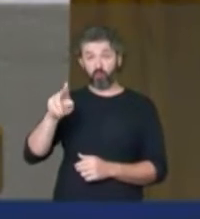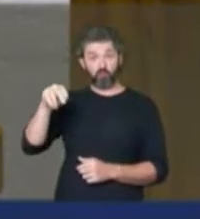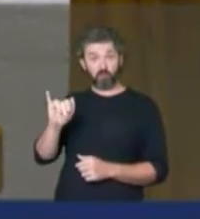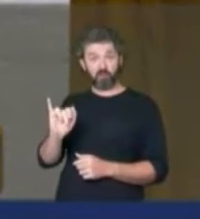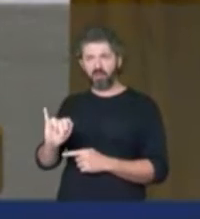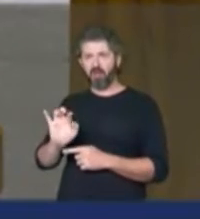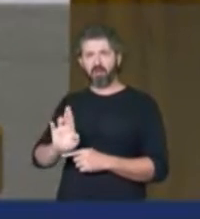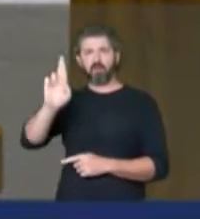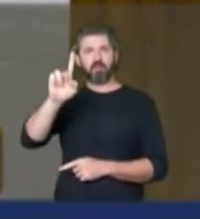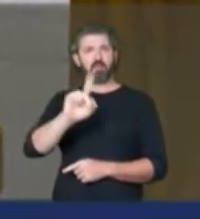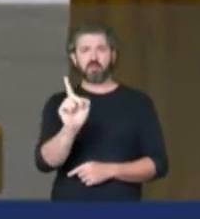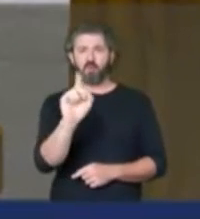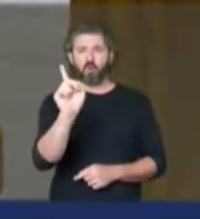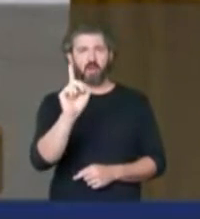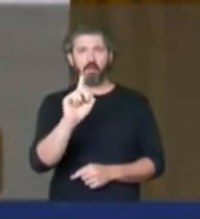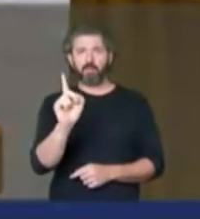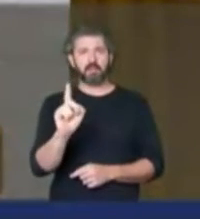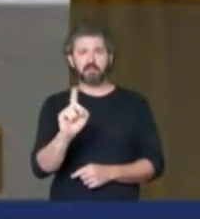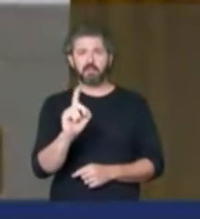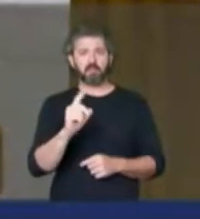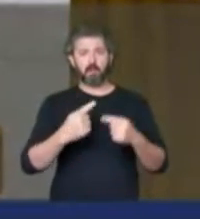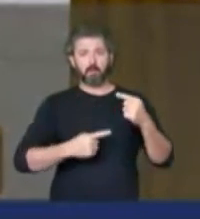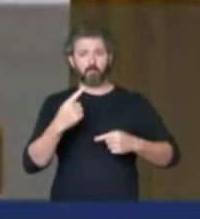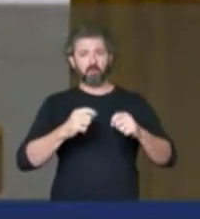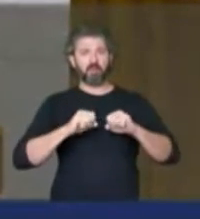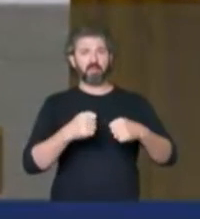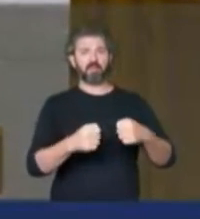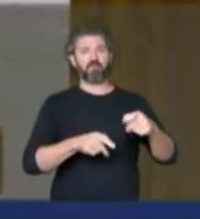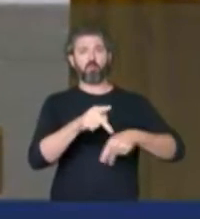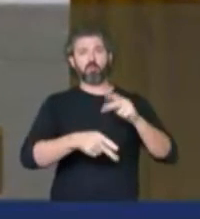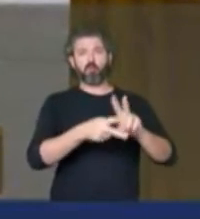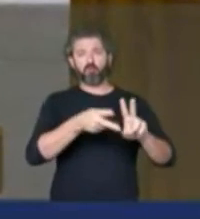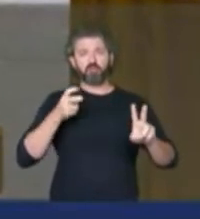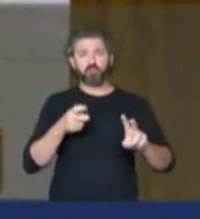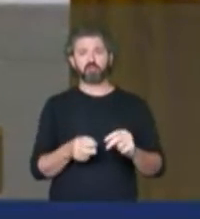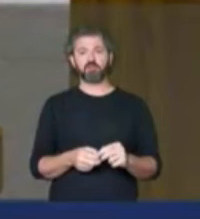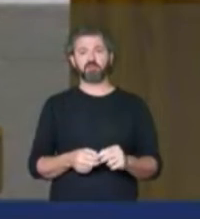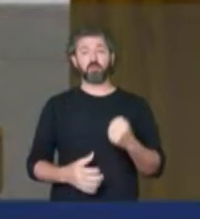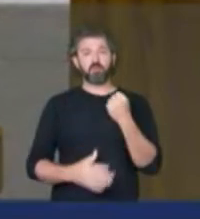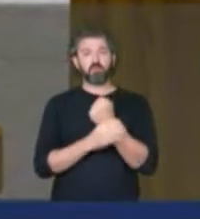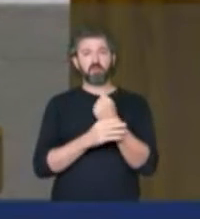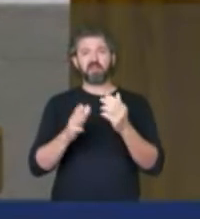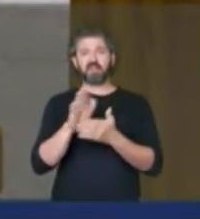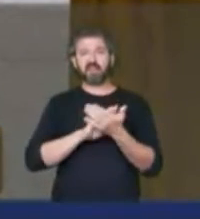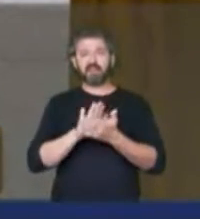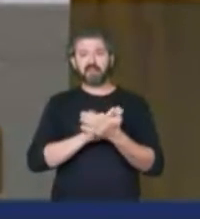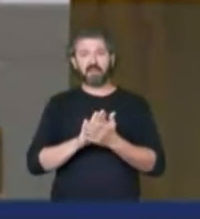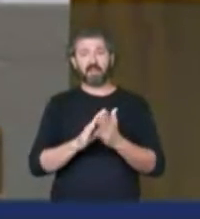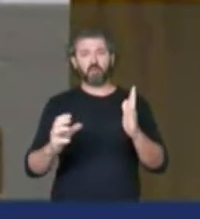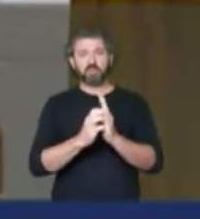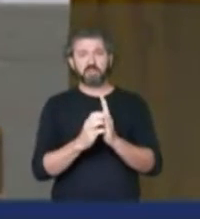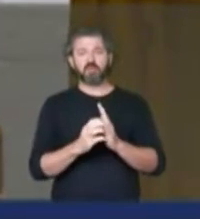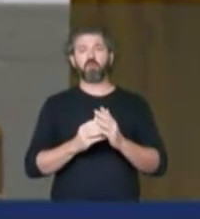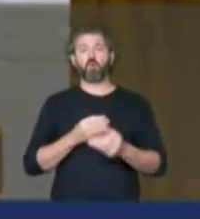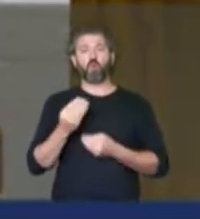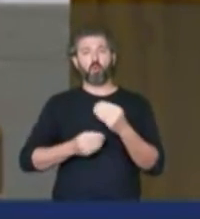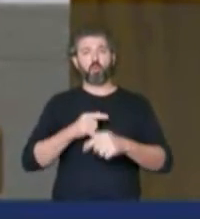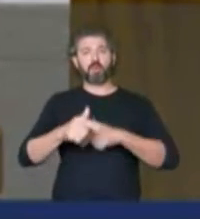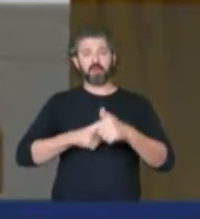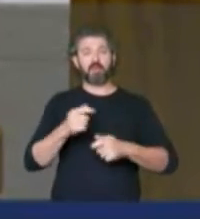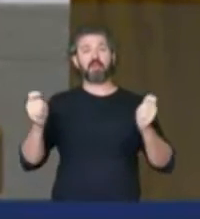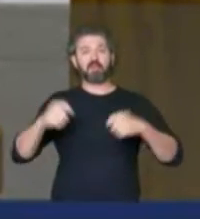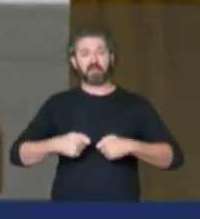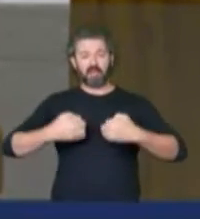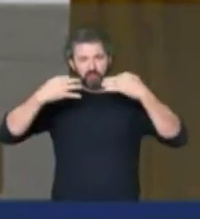FUNAI não representa, de fato, uma política de defesa aos povos indígenas e não garante aos seus servidores condições